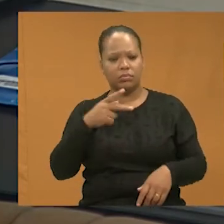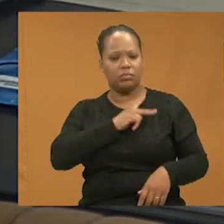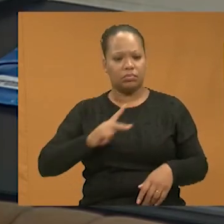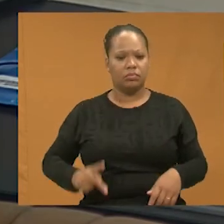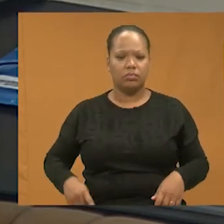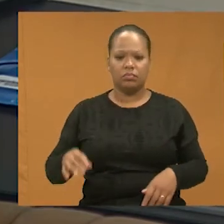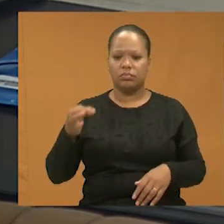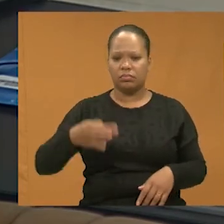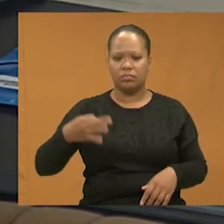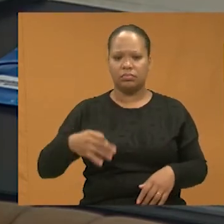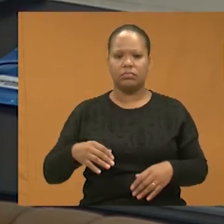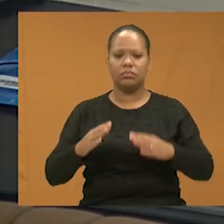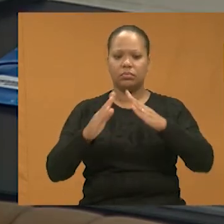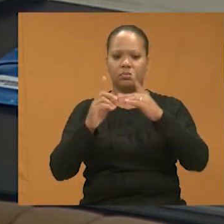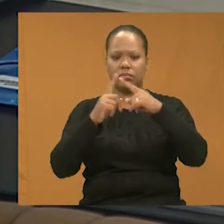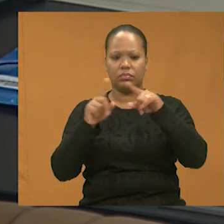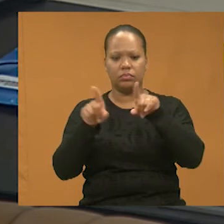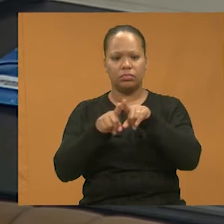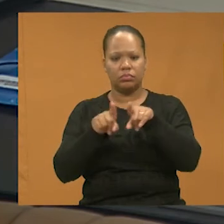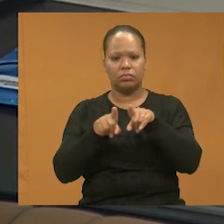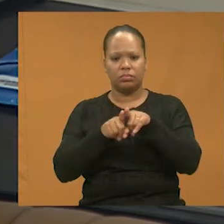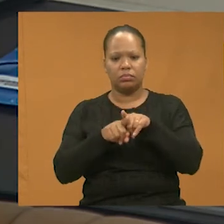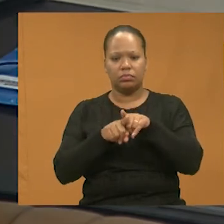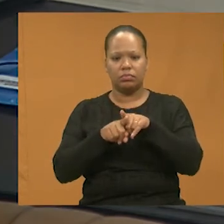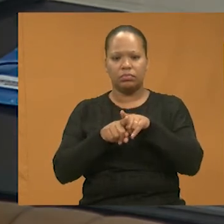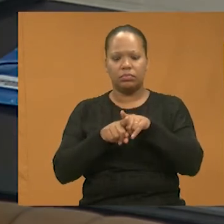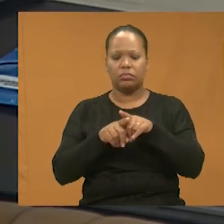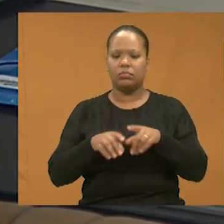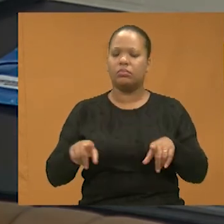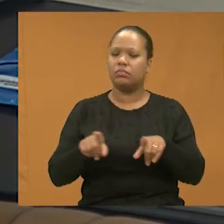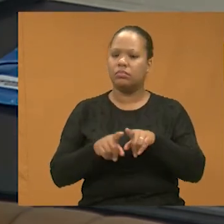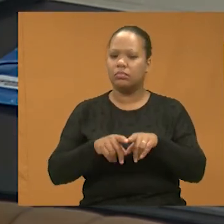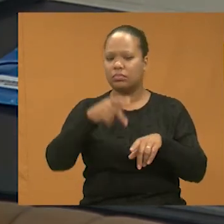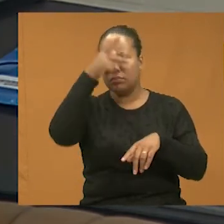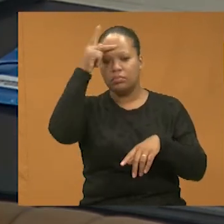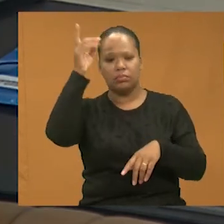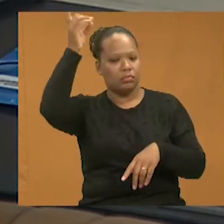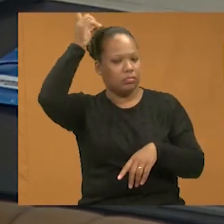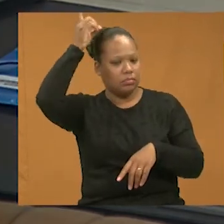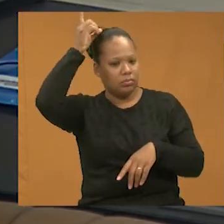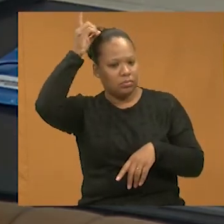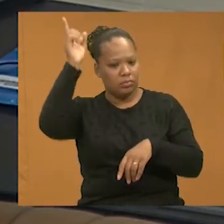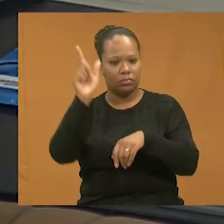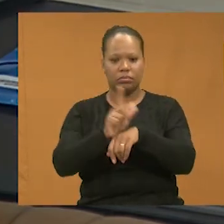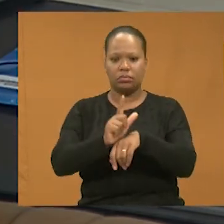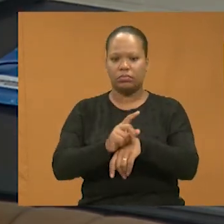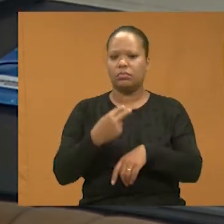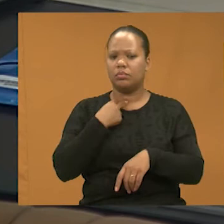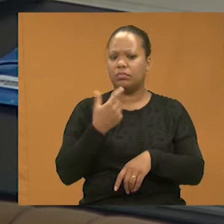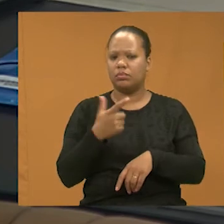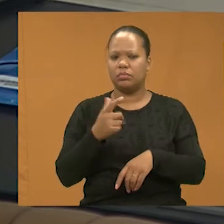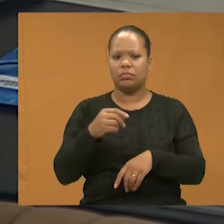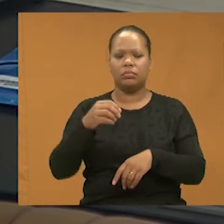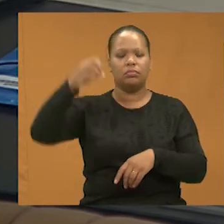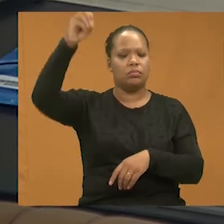E as igrejas também, está me cobrando também, os comerciantes estão cobrando. Por que não coloca poste? Manda